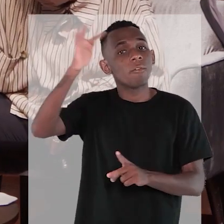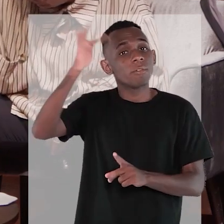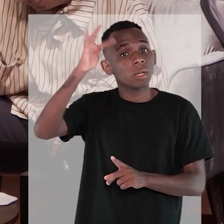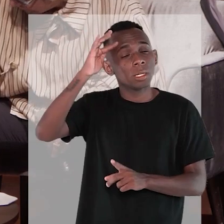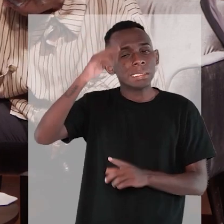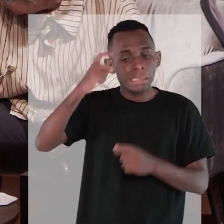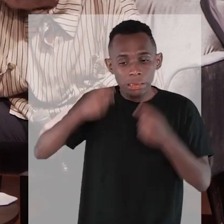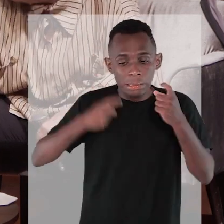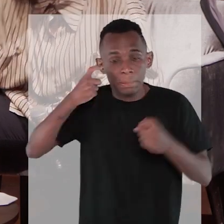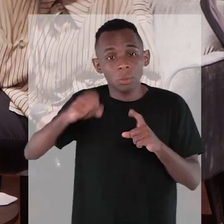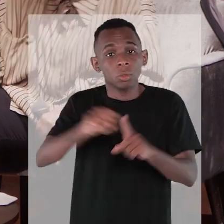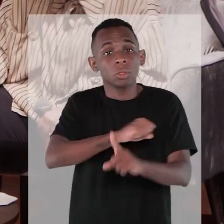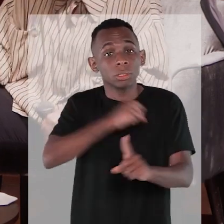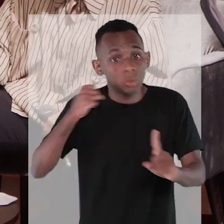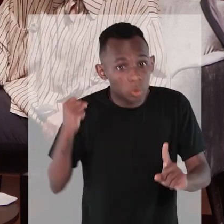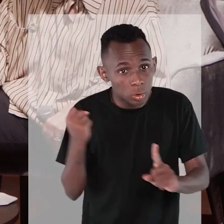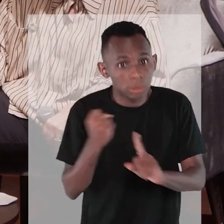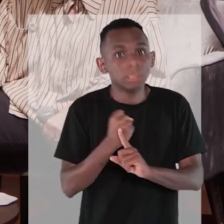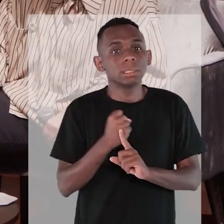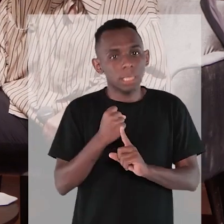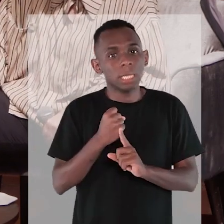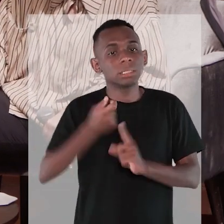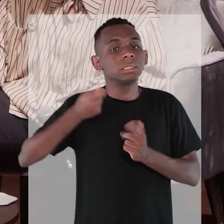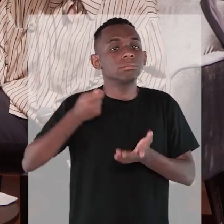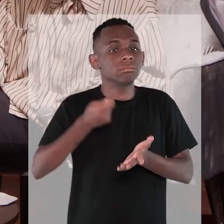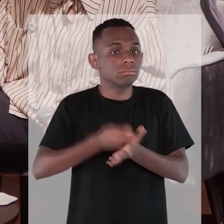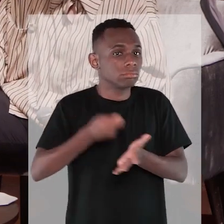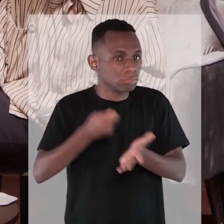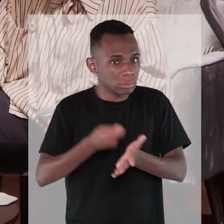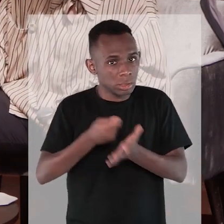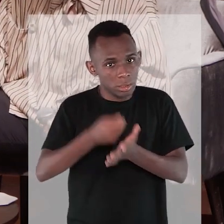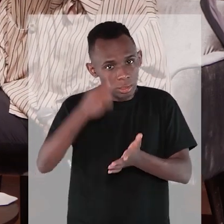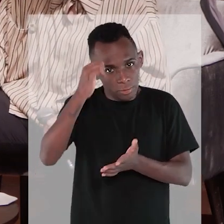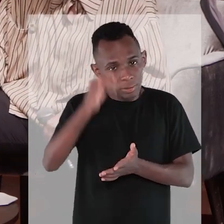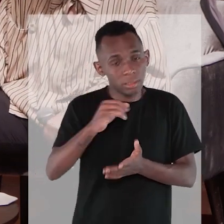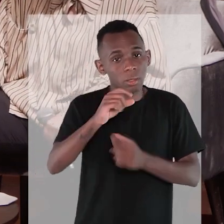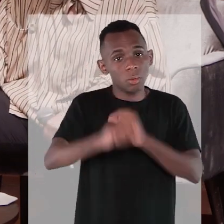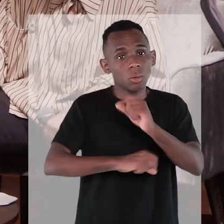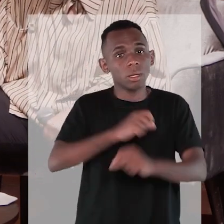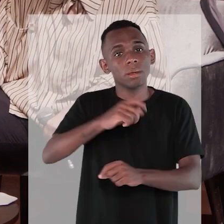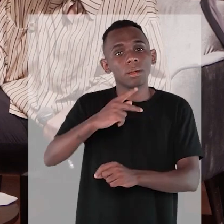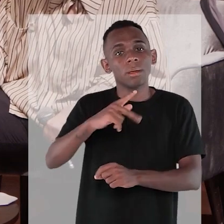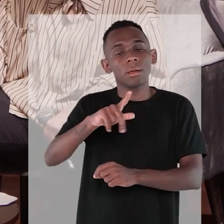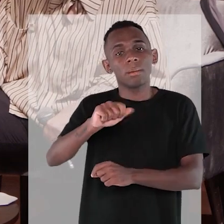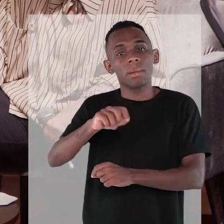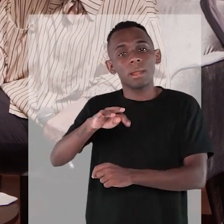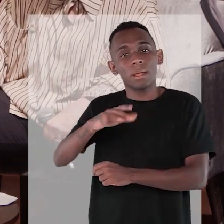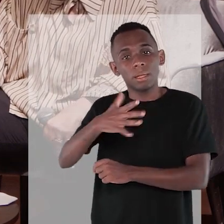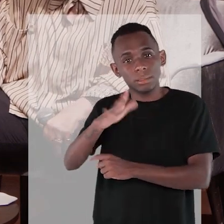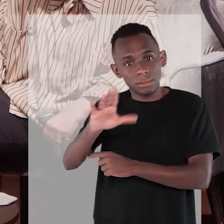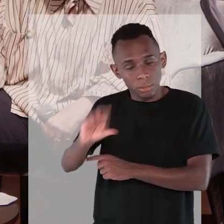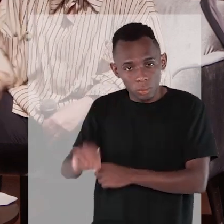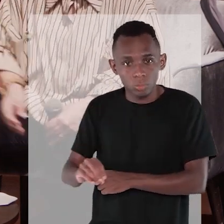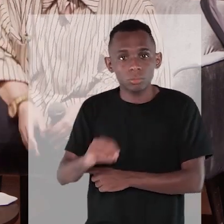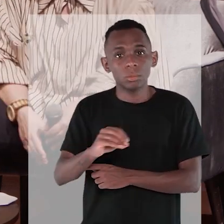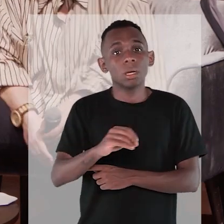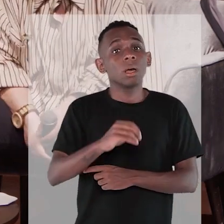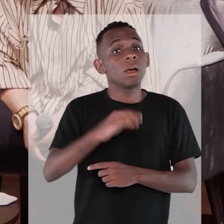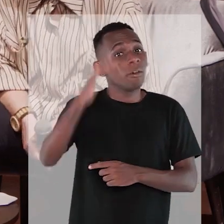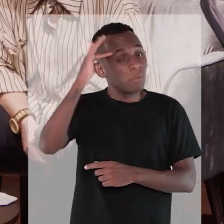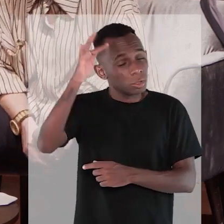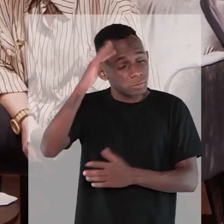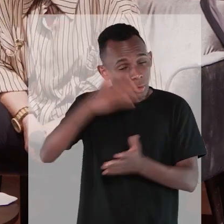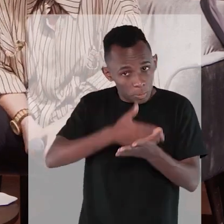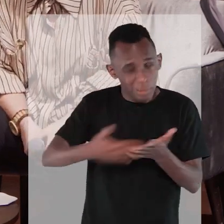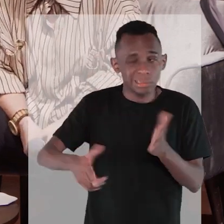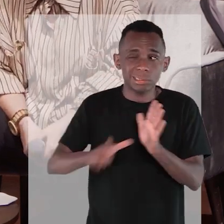totalmente dominada, que pudesse ser totalmente dominada pela opinião, foi Platão. Então, a filosofia começou cedo, né,